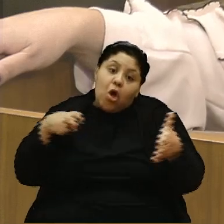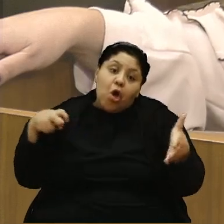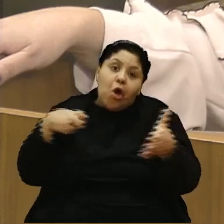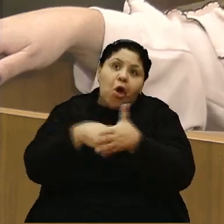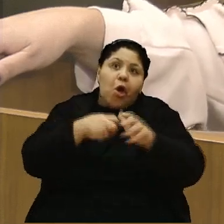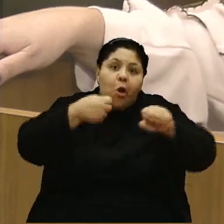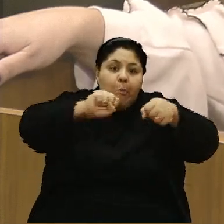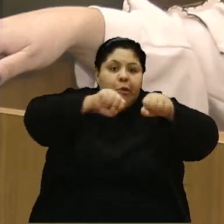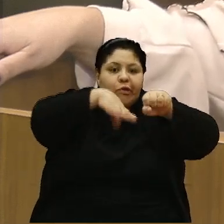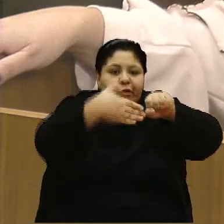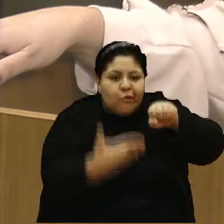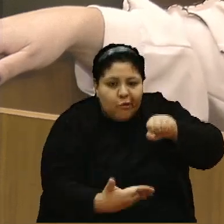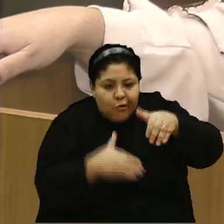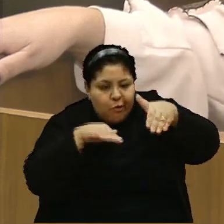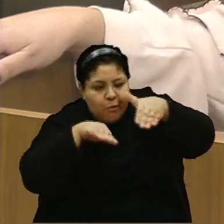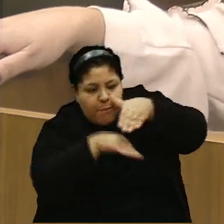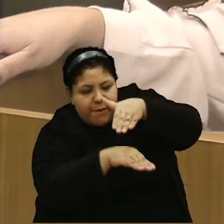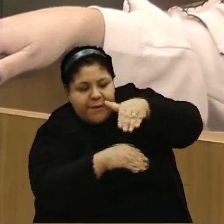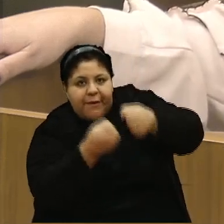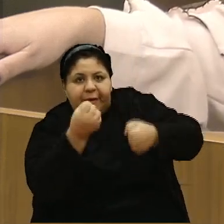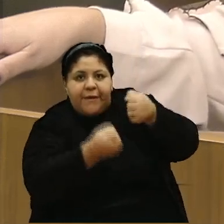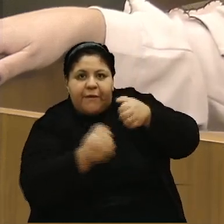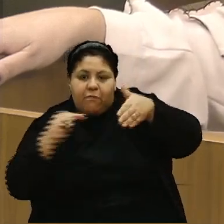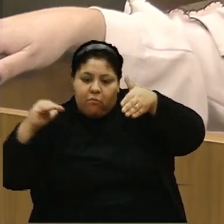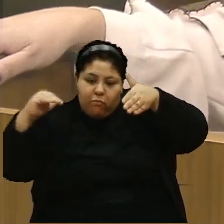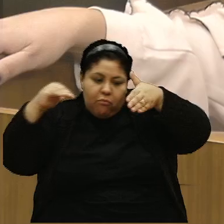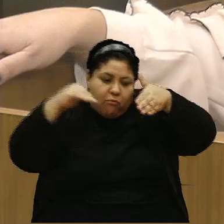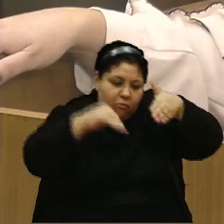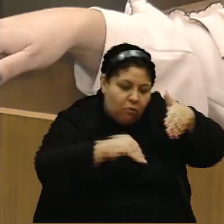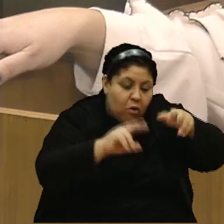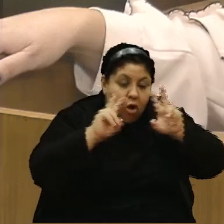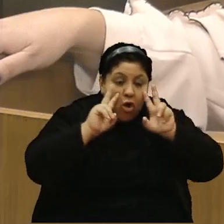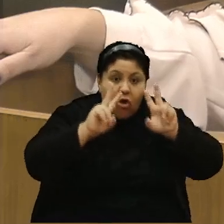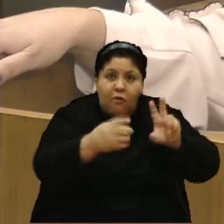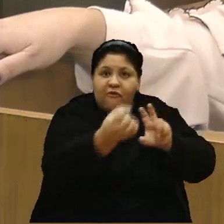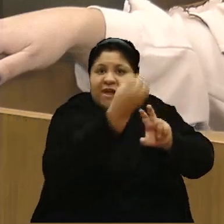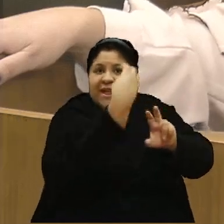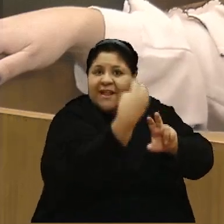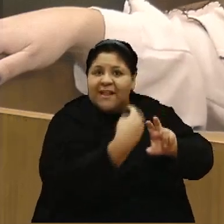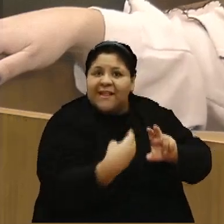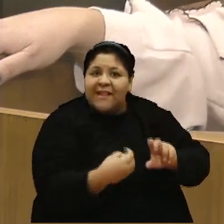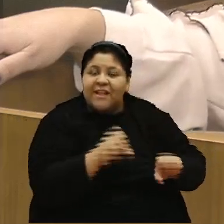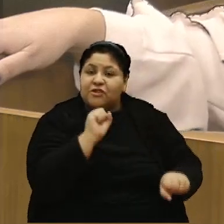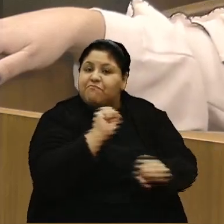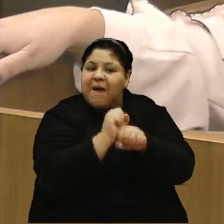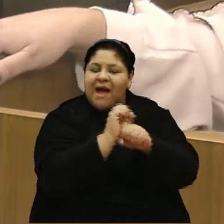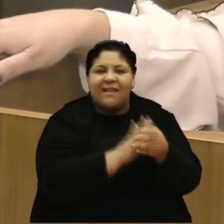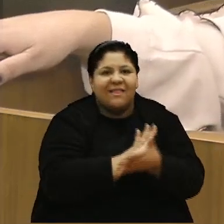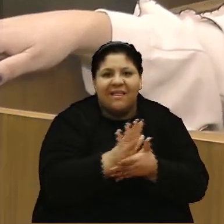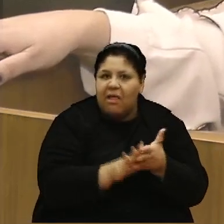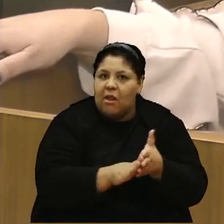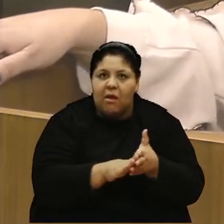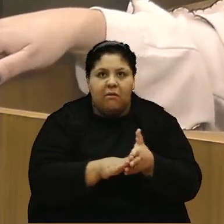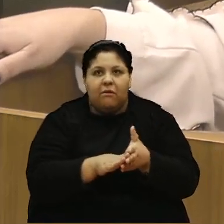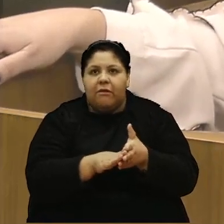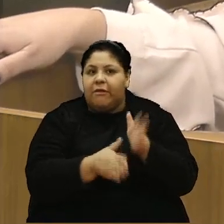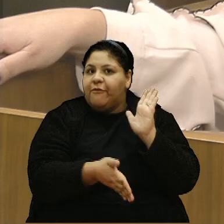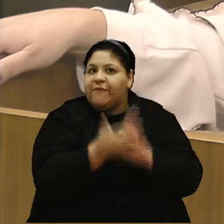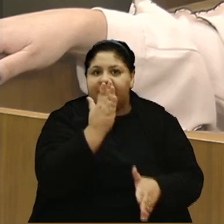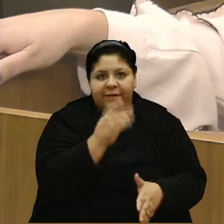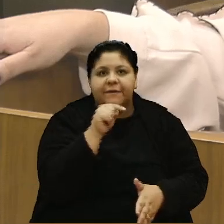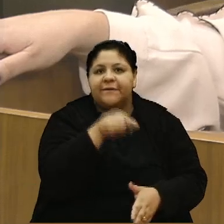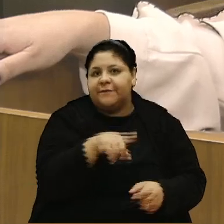baixo de carro, porque é uma descida, o pessoal não vê a sinalização, não tem sinalização de pare, ele toca a ficha. Então, isso